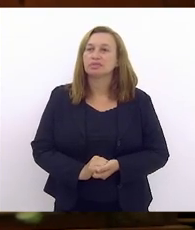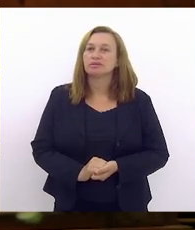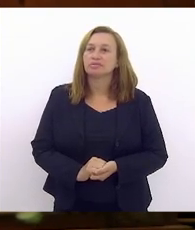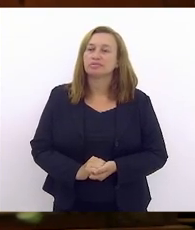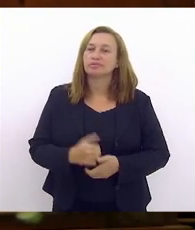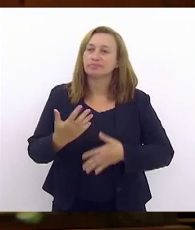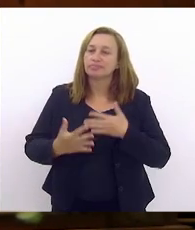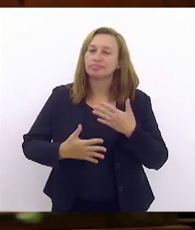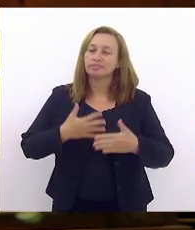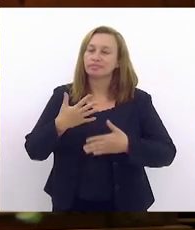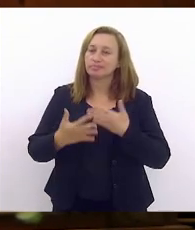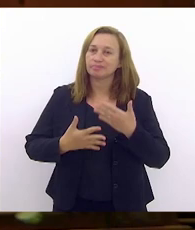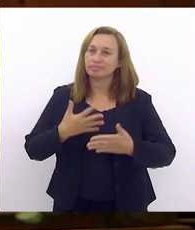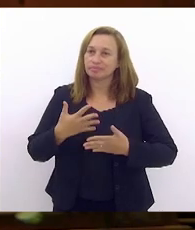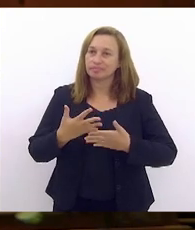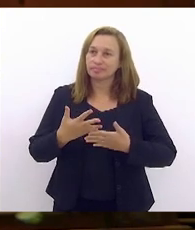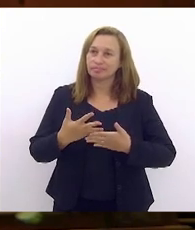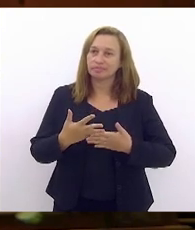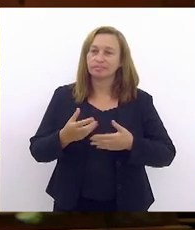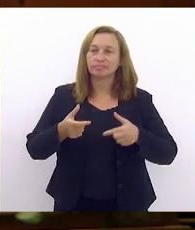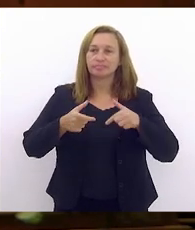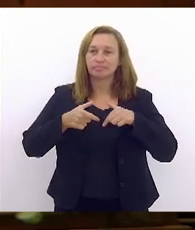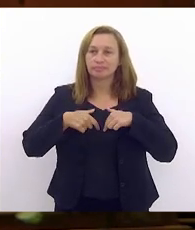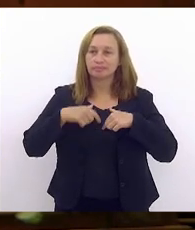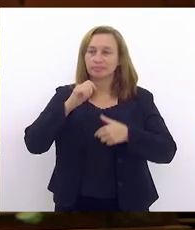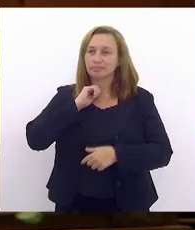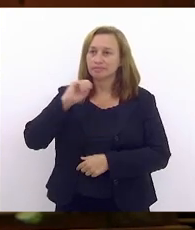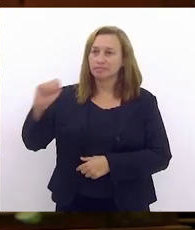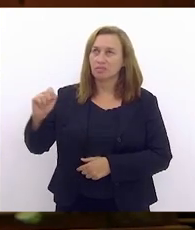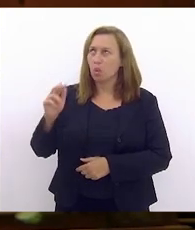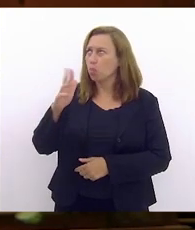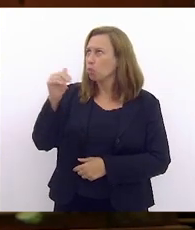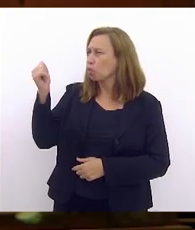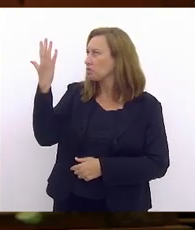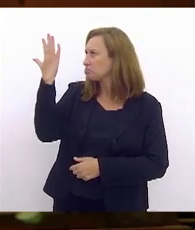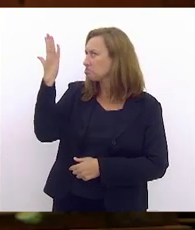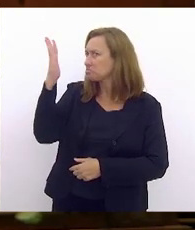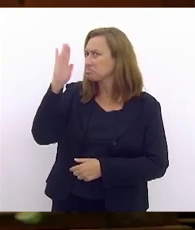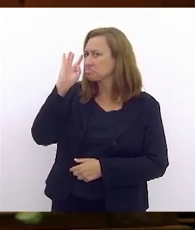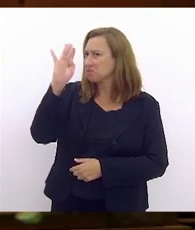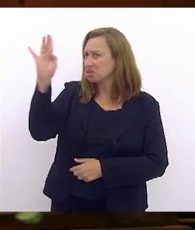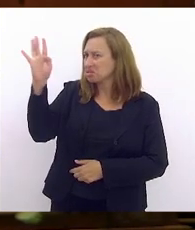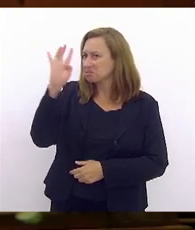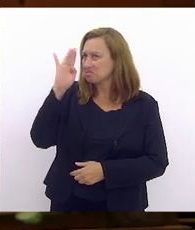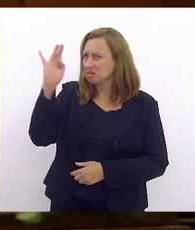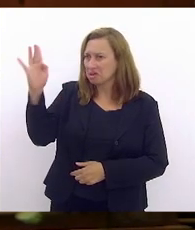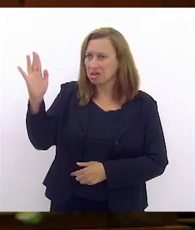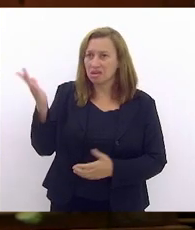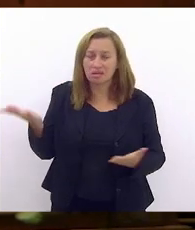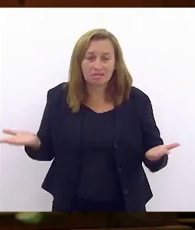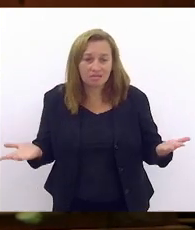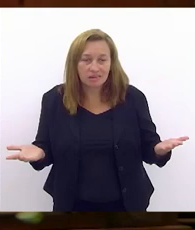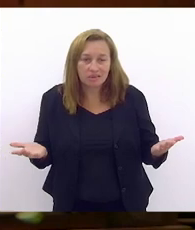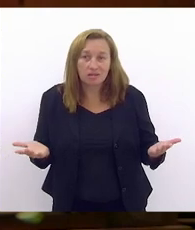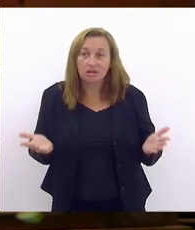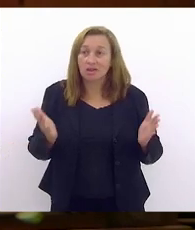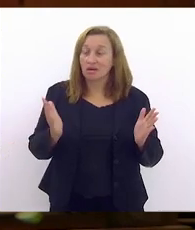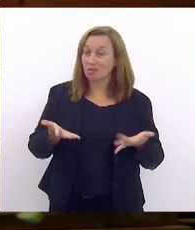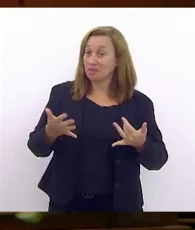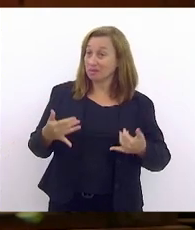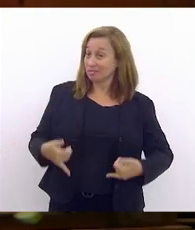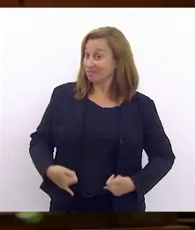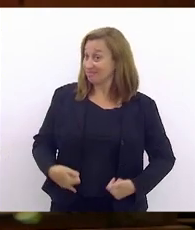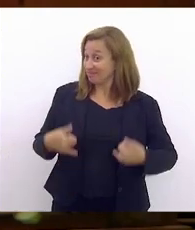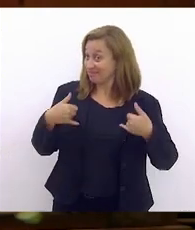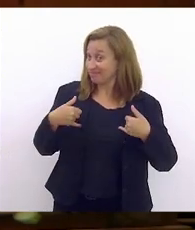essa comenda da medalha Tiradentes. Eu que nunca imaginei ser comendador, agora estou bastante vaidoso com isso.